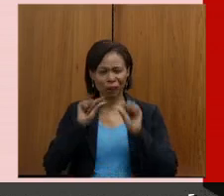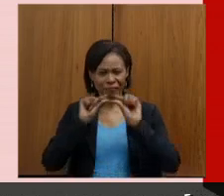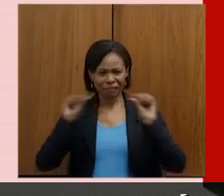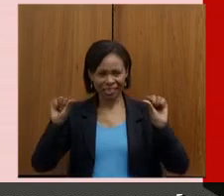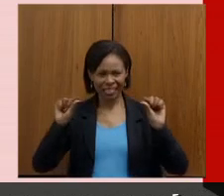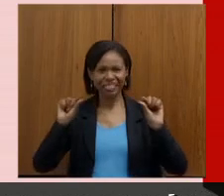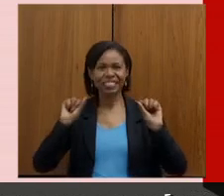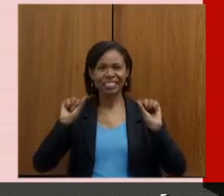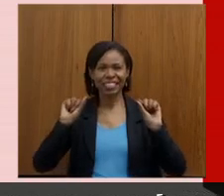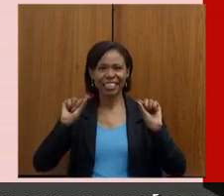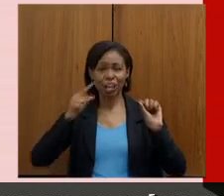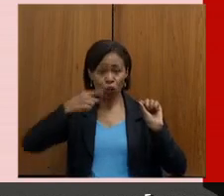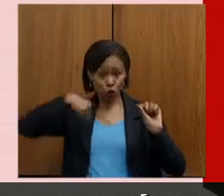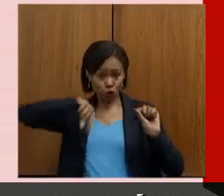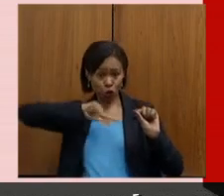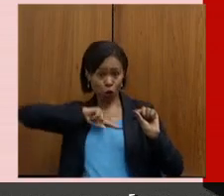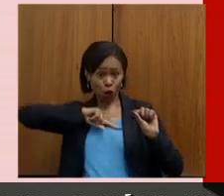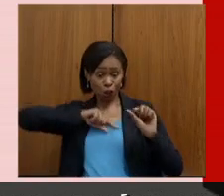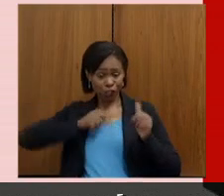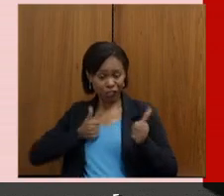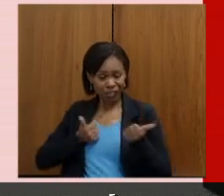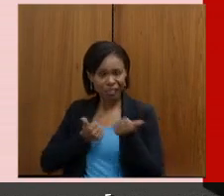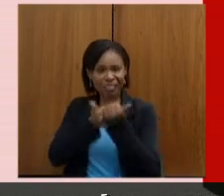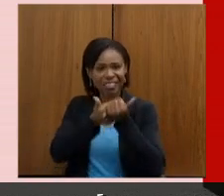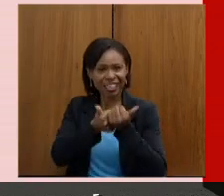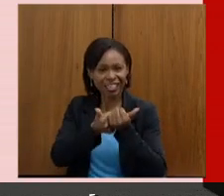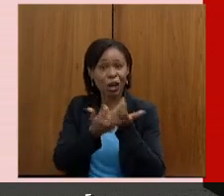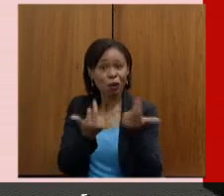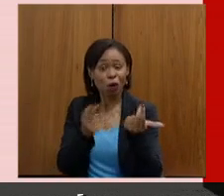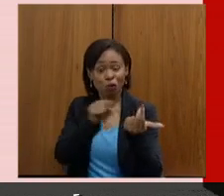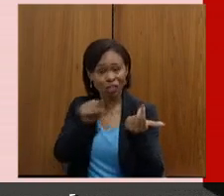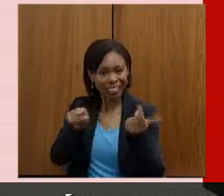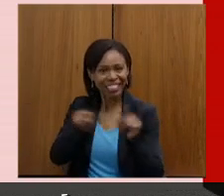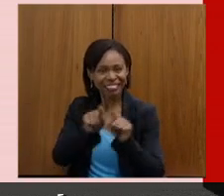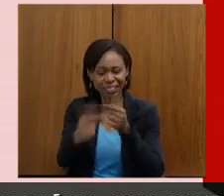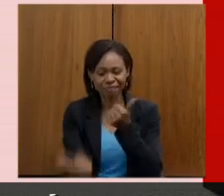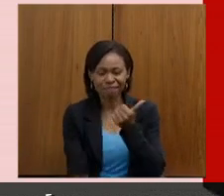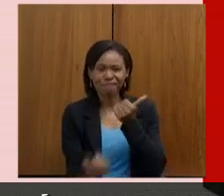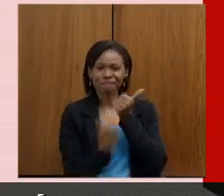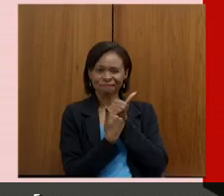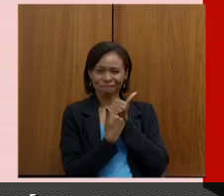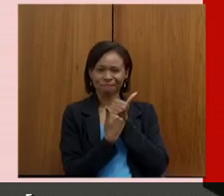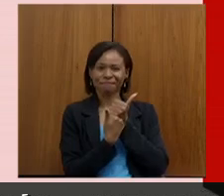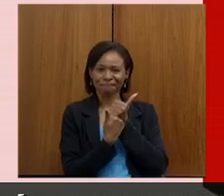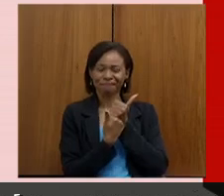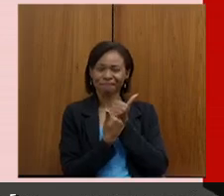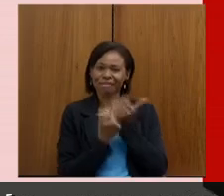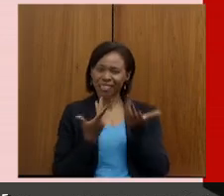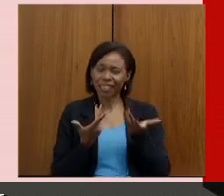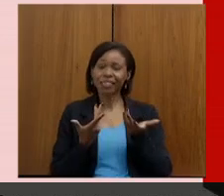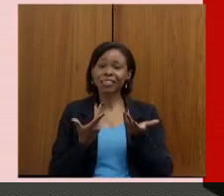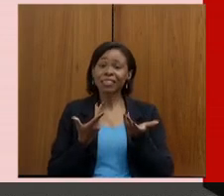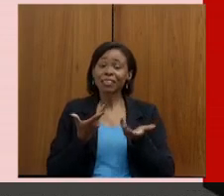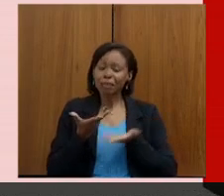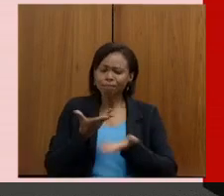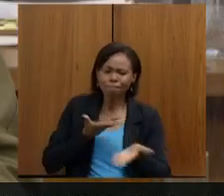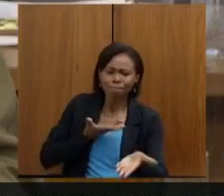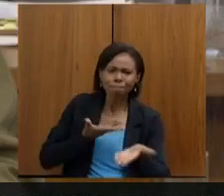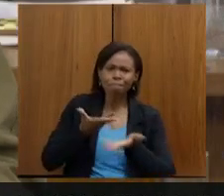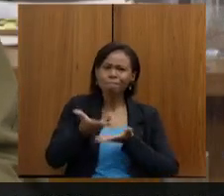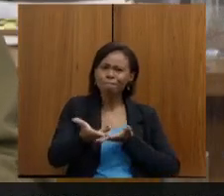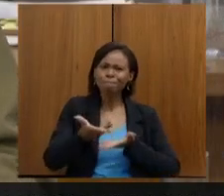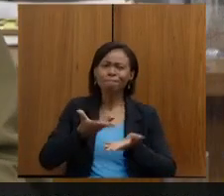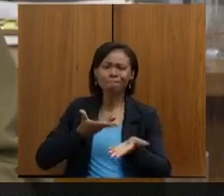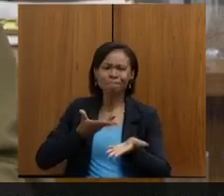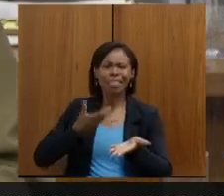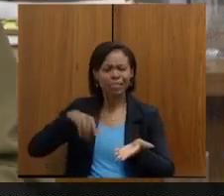nesse período nós estamos por vocês assim como vocês estão por nós né para falar com um mineiro a gente a gente recebi a gente sentia isso